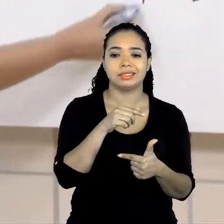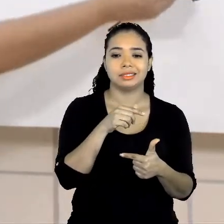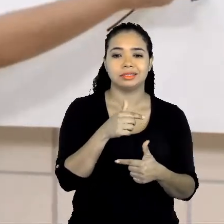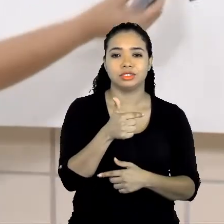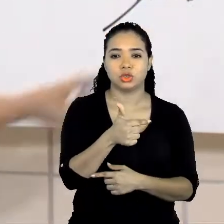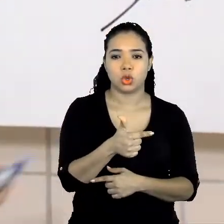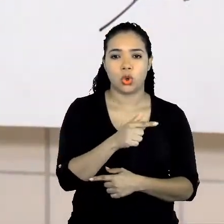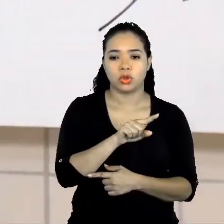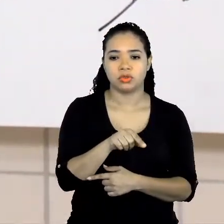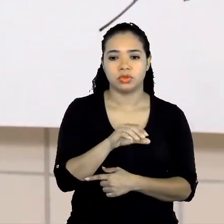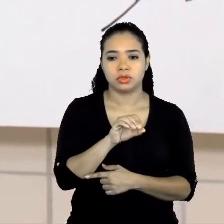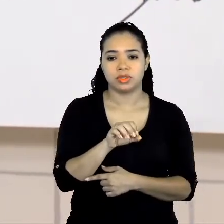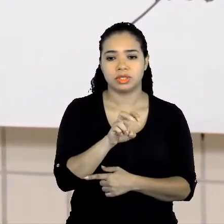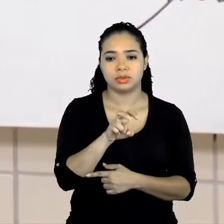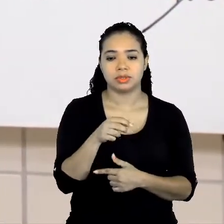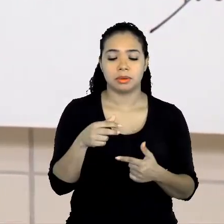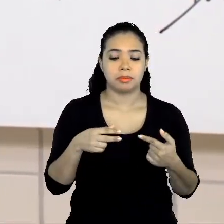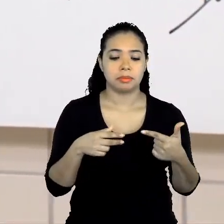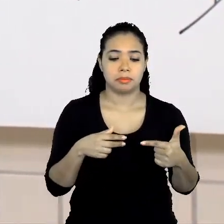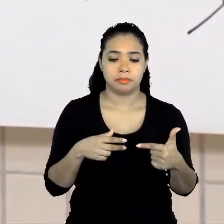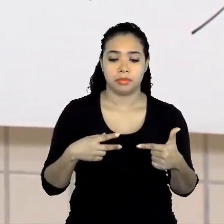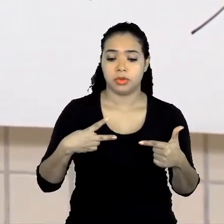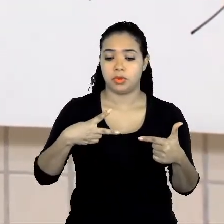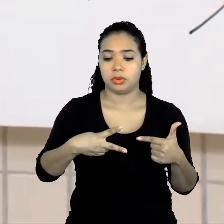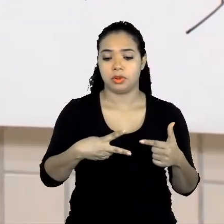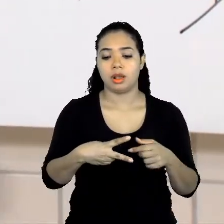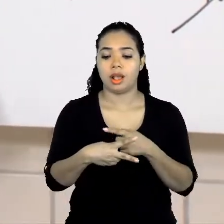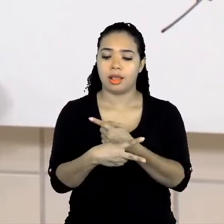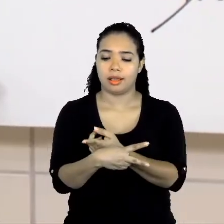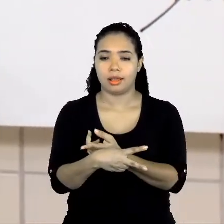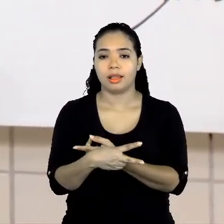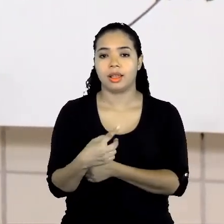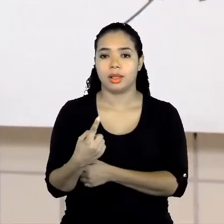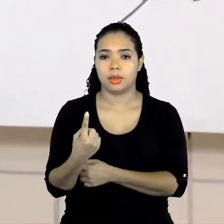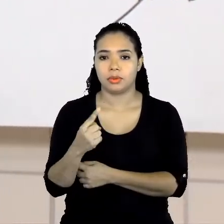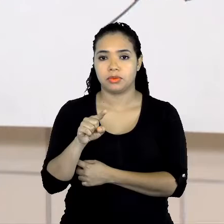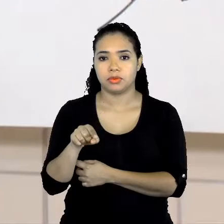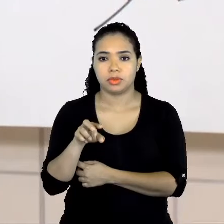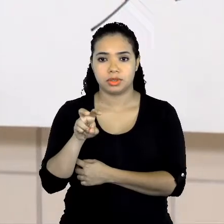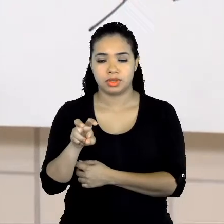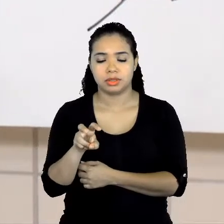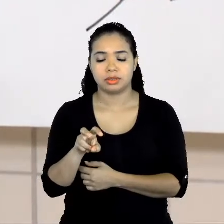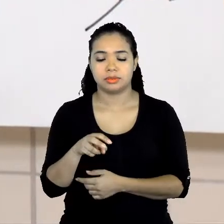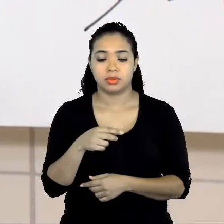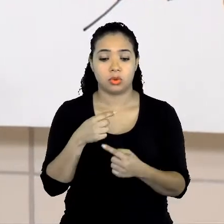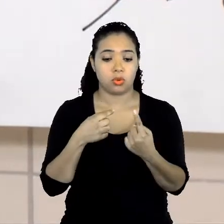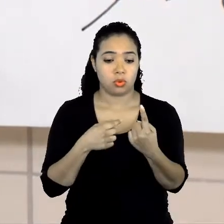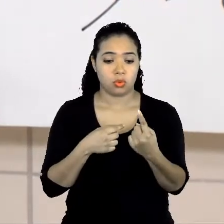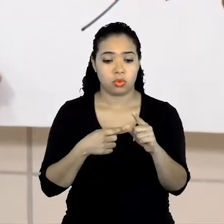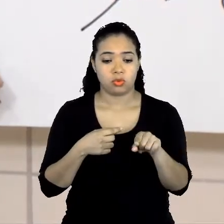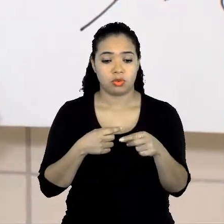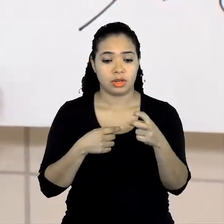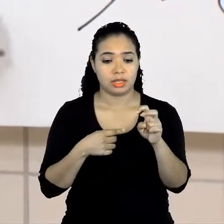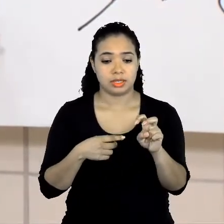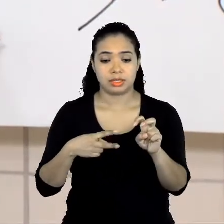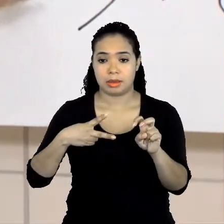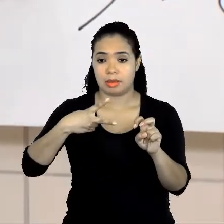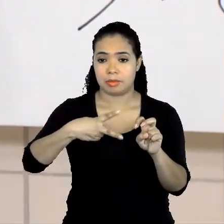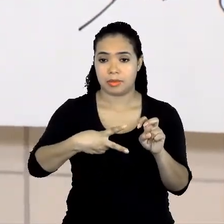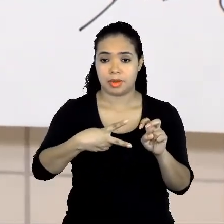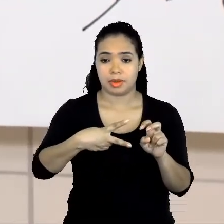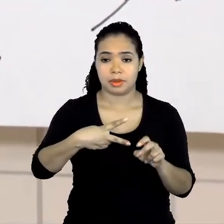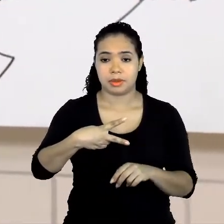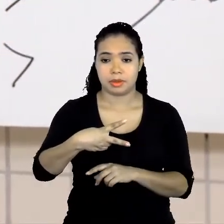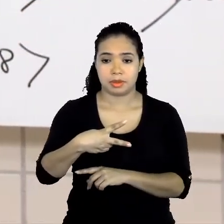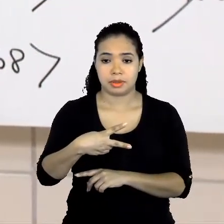Depois, turma, quem é? 1 inteiro e 68 centésimos. E